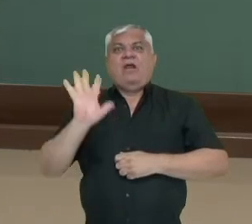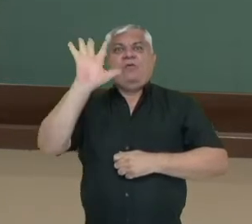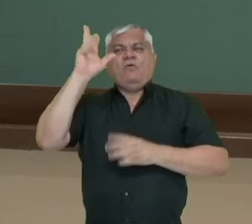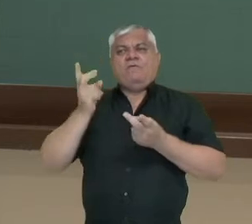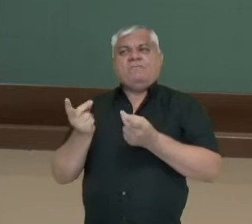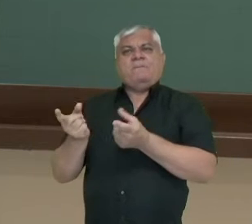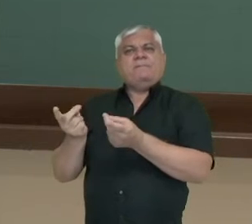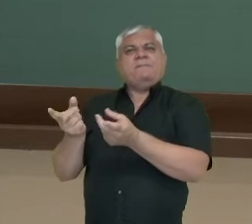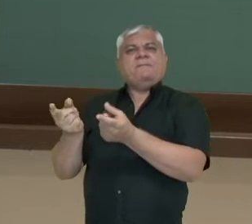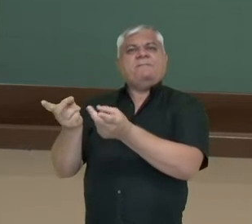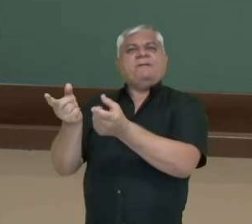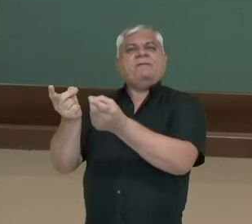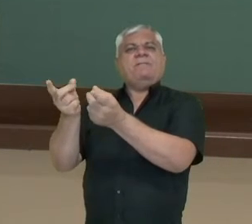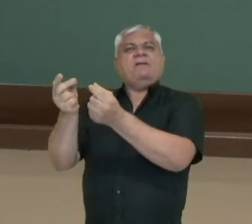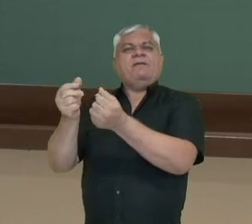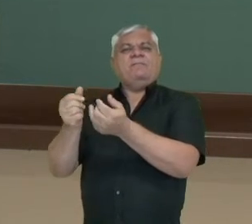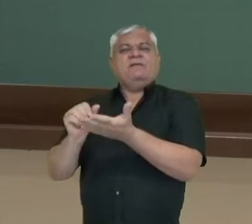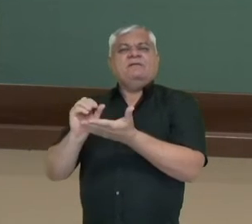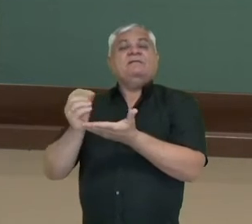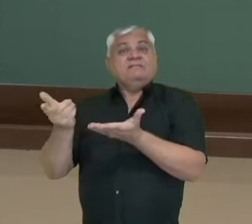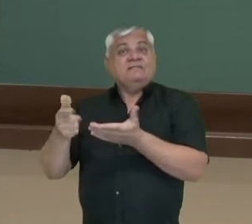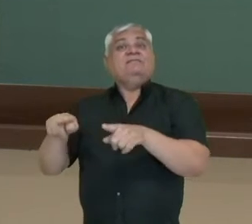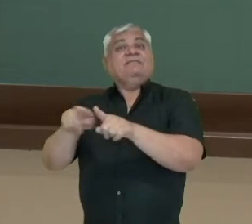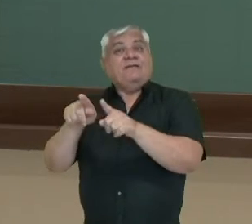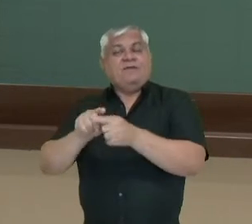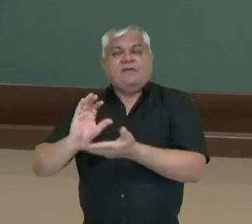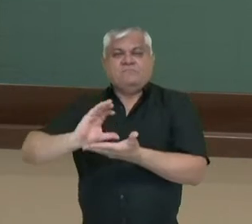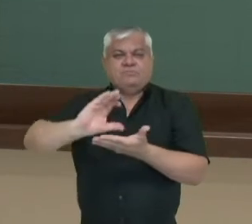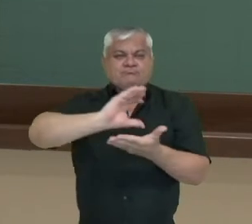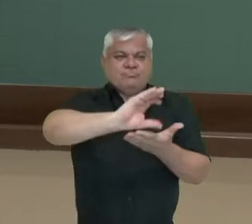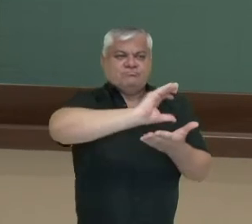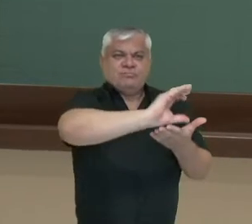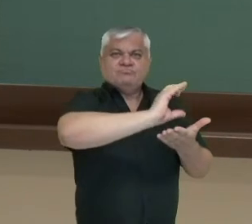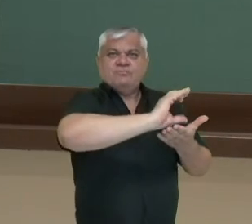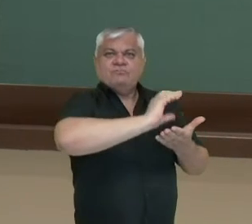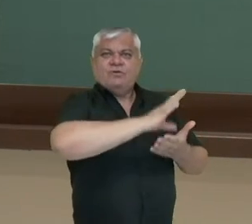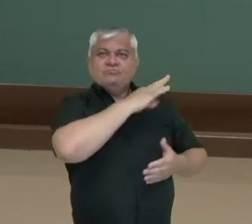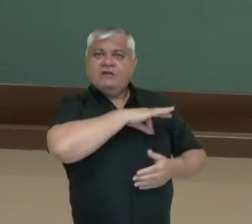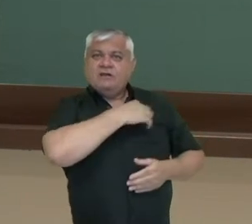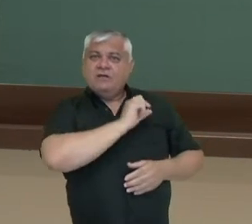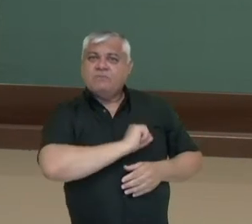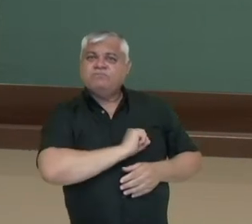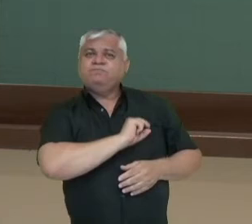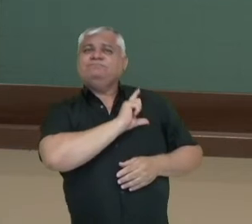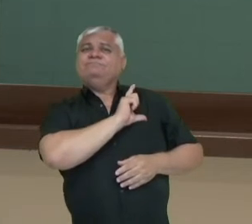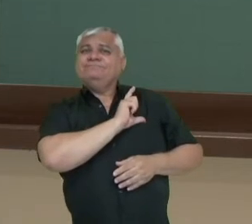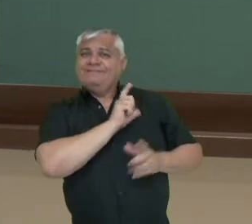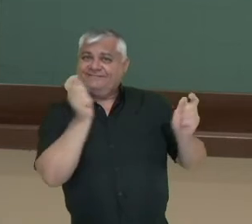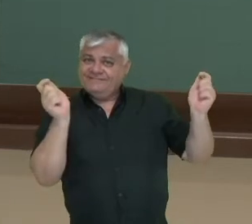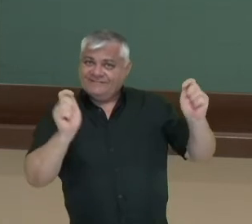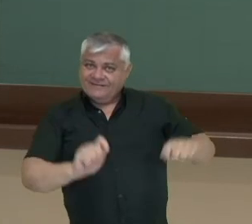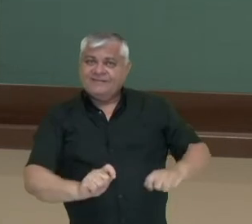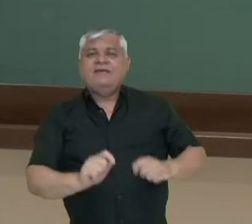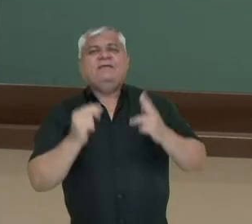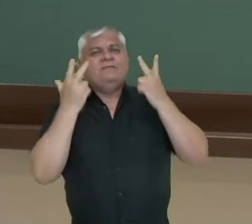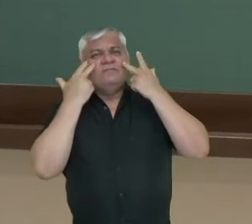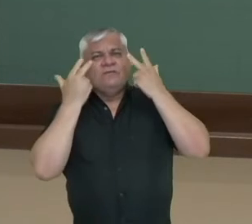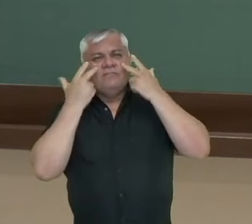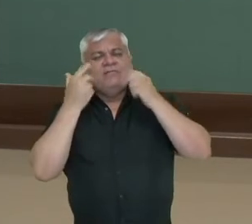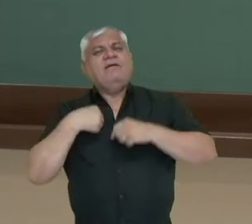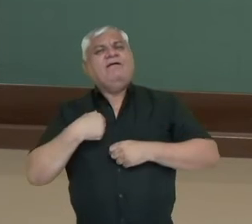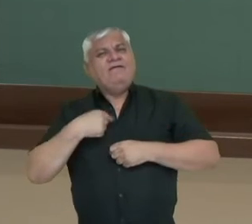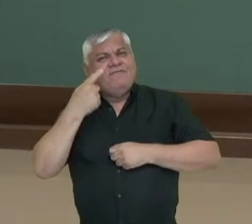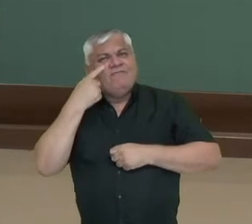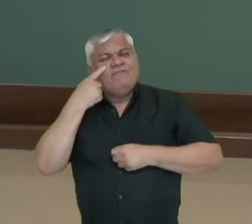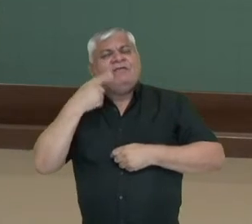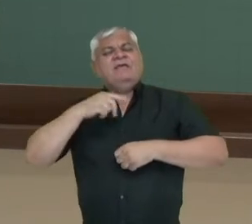desse produto, consequentemente vai aumentar a renda também desses catadores, que é muito comum hoje em dia, principalmente nas grandes